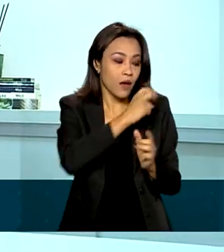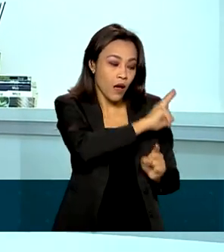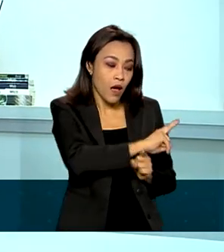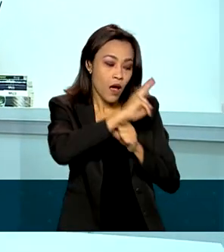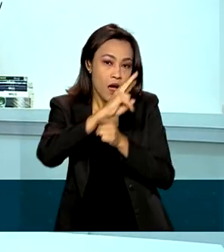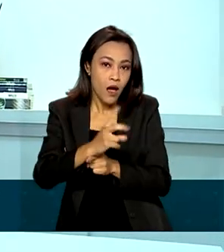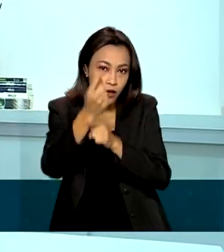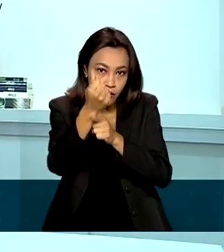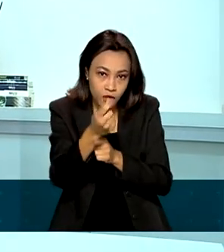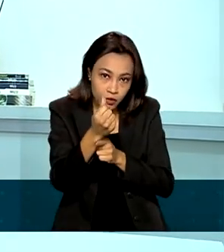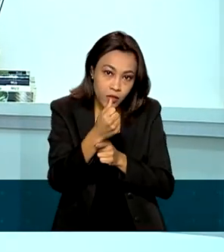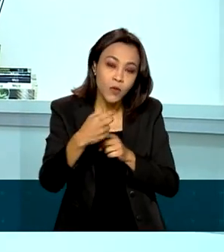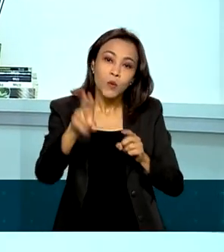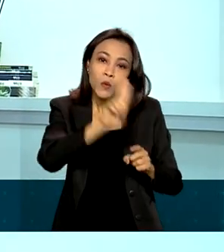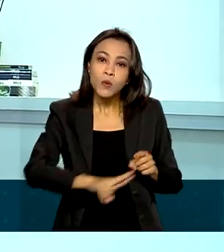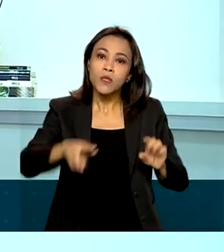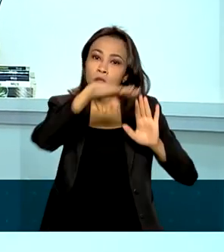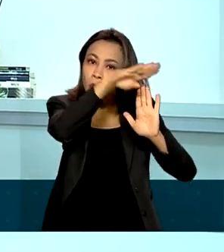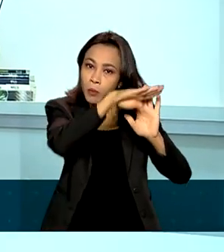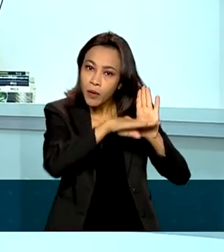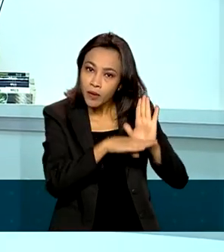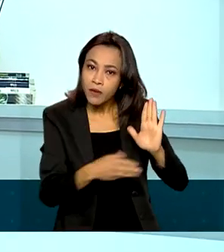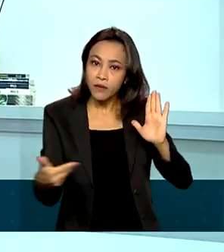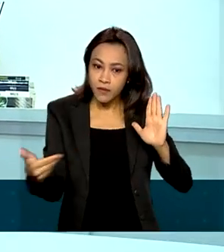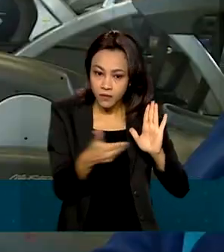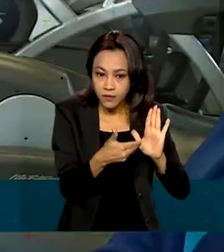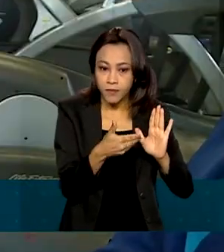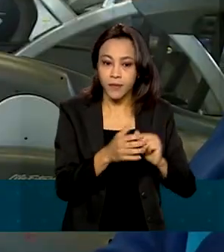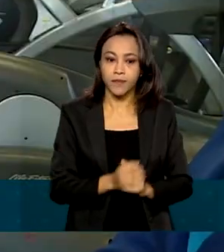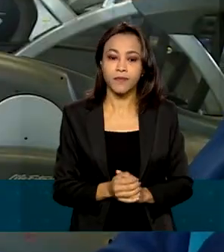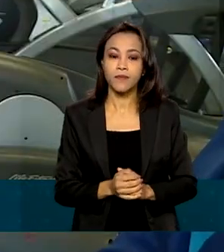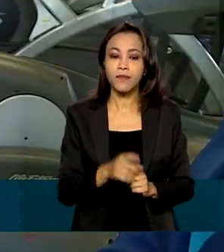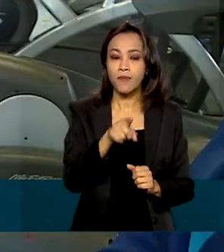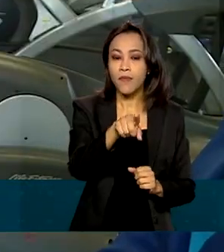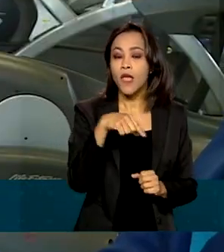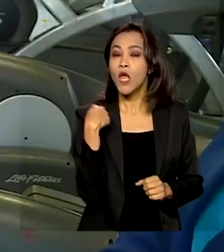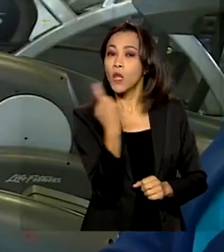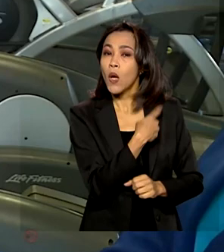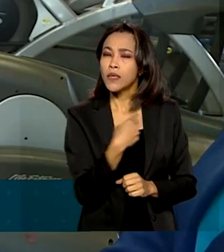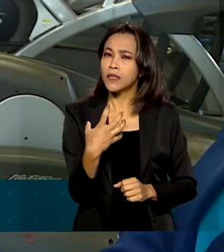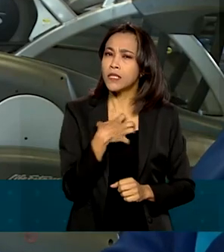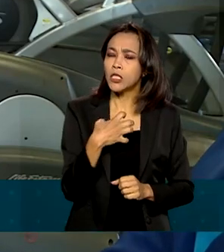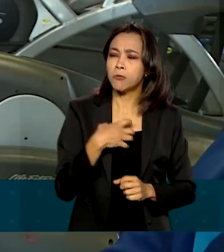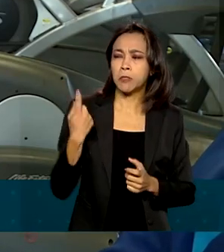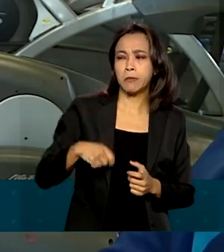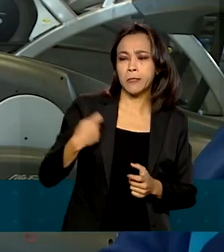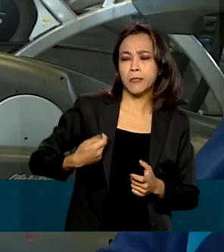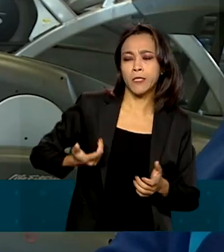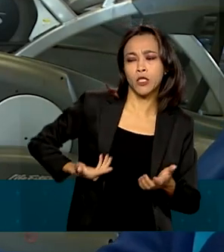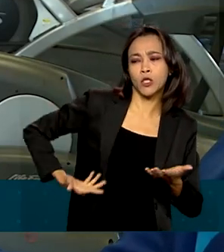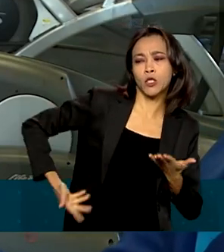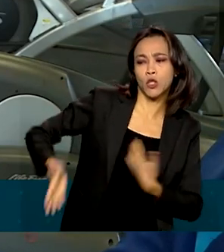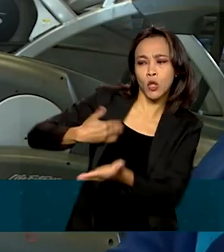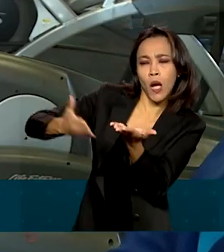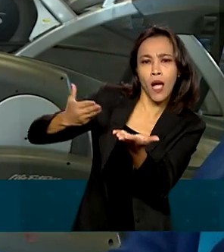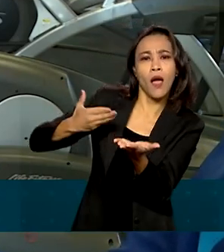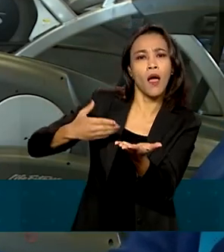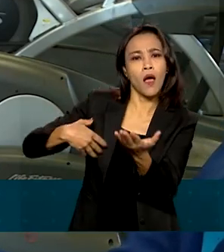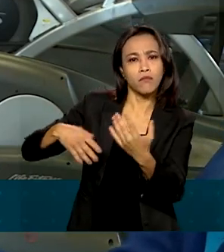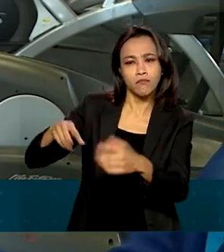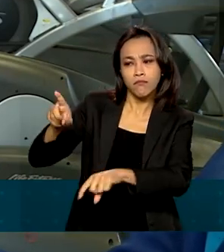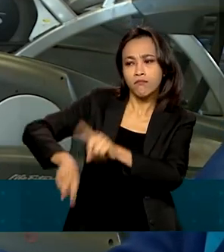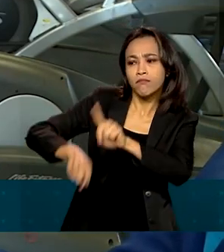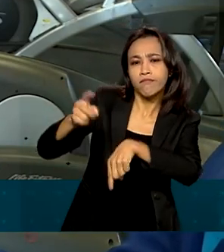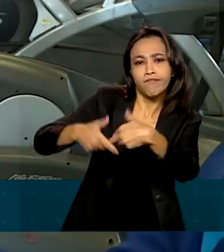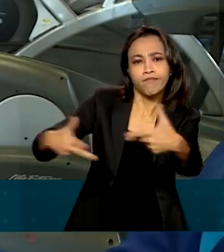Nacional de Apoio às Micro e Pequenas Empresas, o Pronamp. A gente já sente a necessidade de estar trocando alguns equipamentos, de estar fazendo uma obra, de